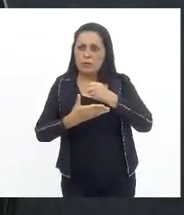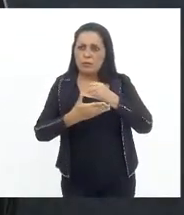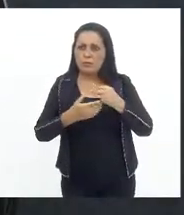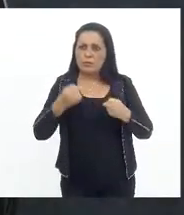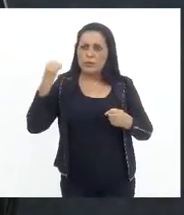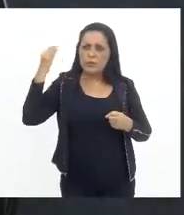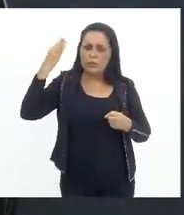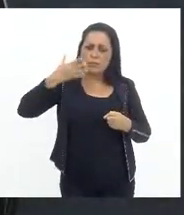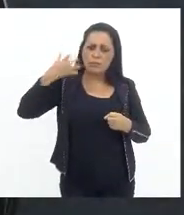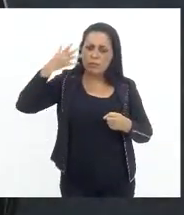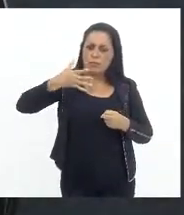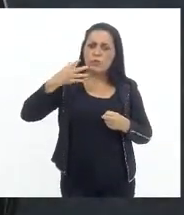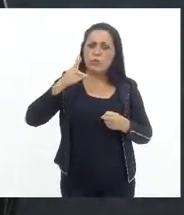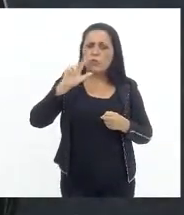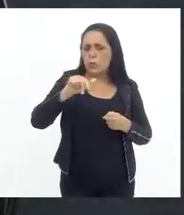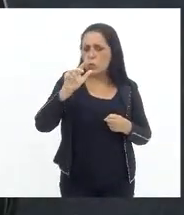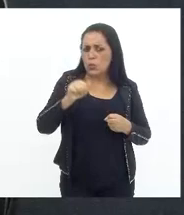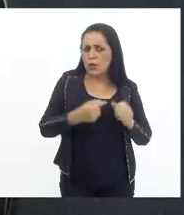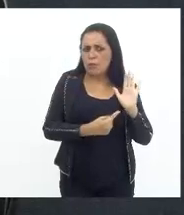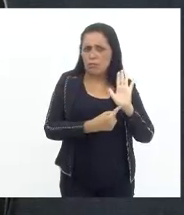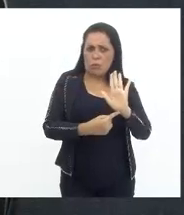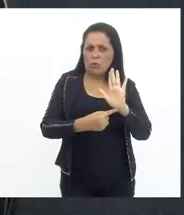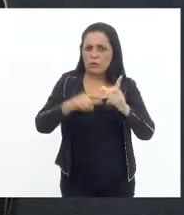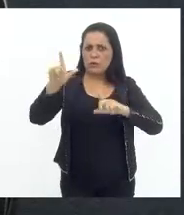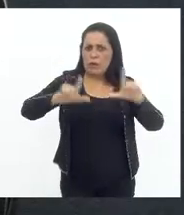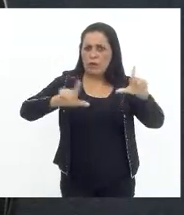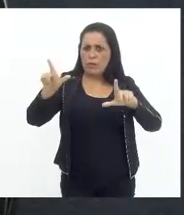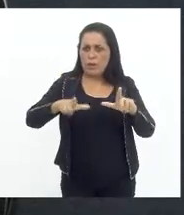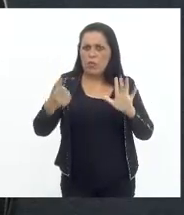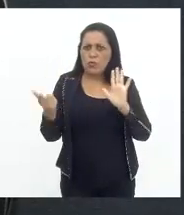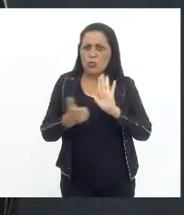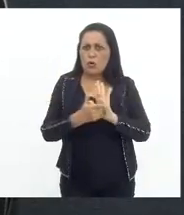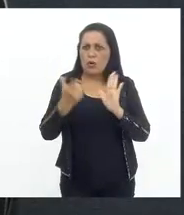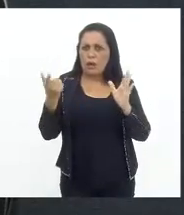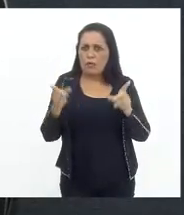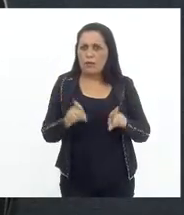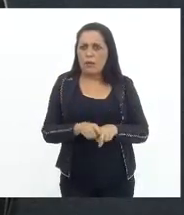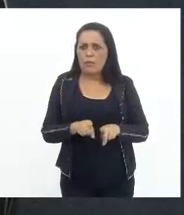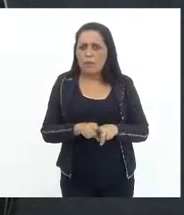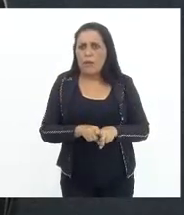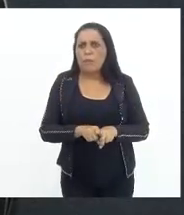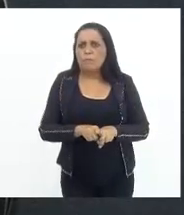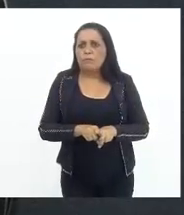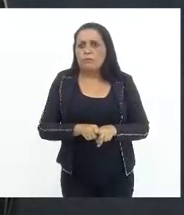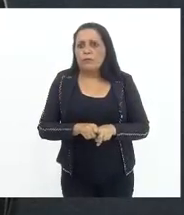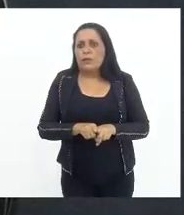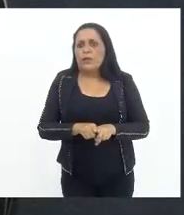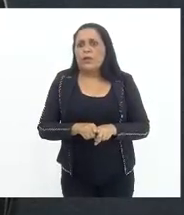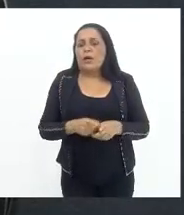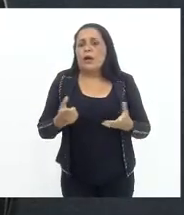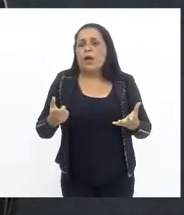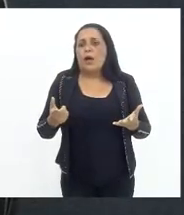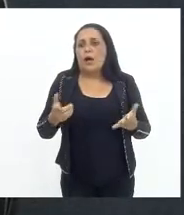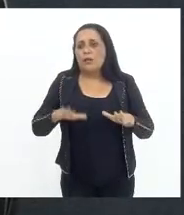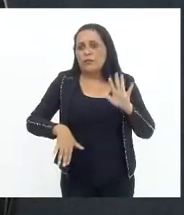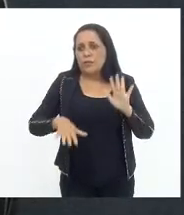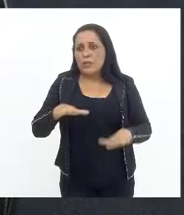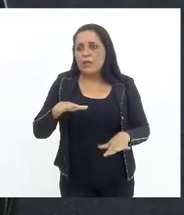colocadas cotidianamente nas televisões, nos jornais, ou seja, que fica muito